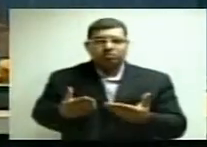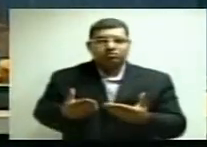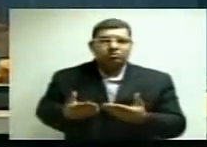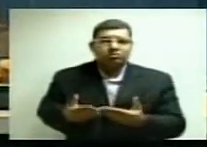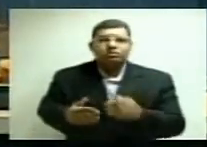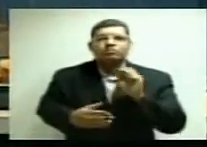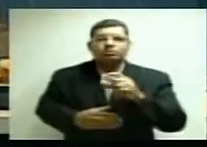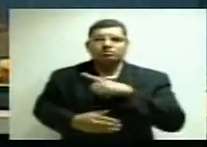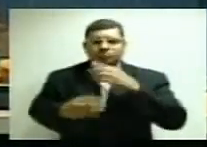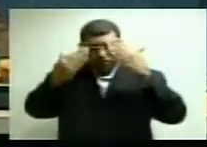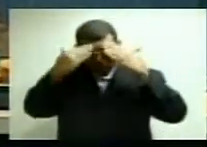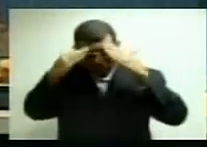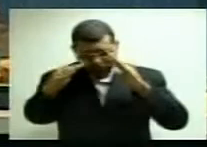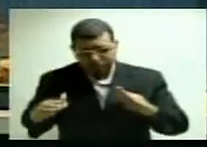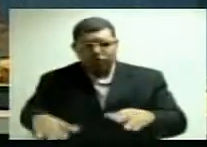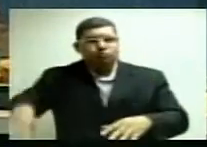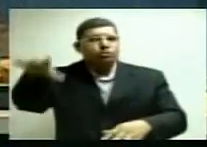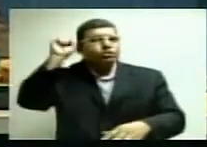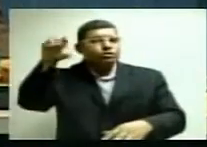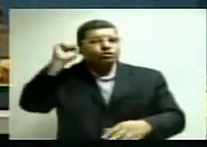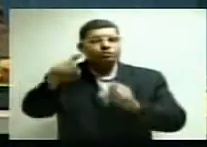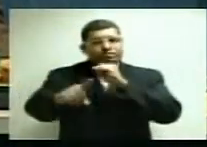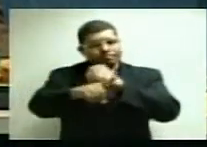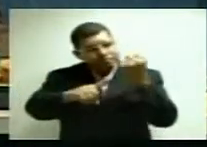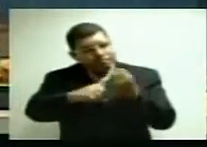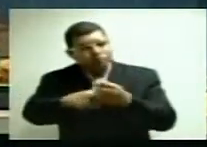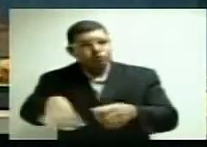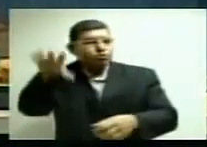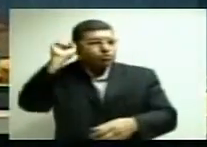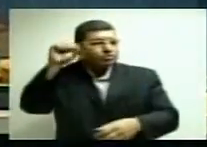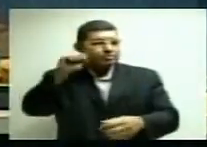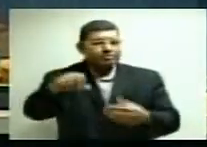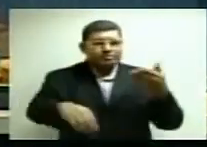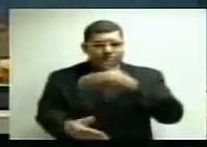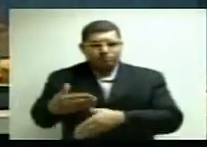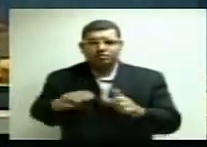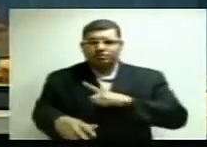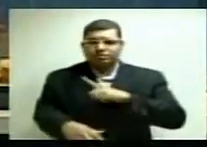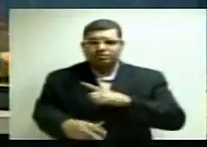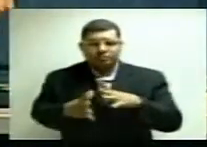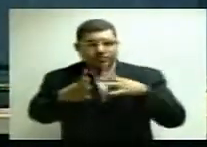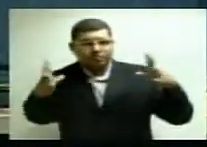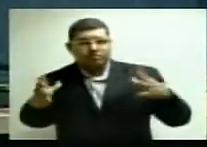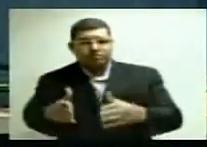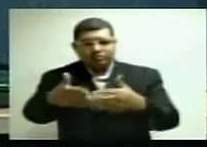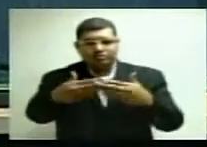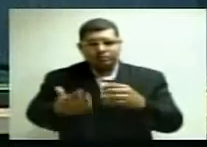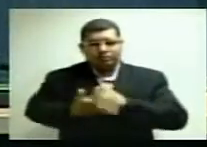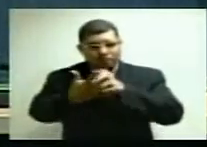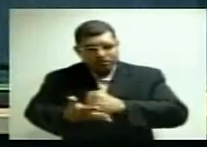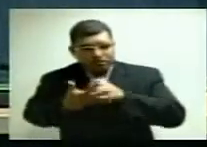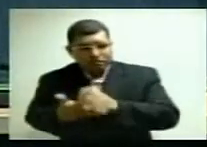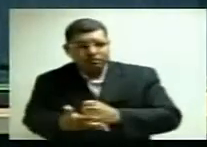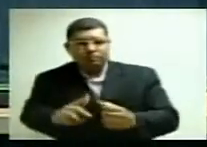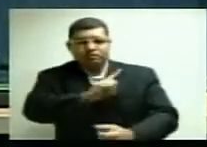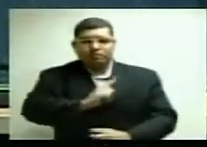criativas quem tem humildade de ouvir a sociedade, de ouvir a academia e quem tem a grandeza de pedir apoio